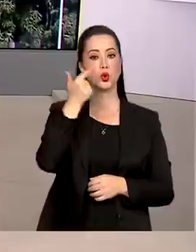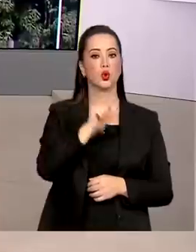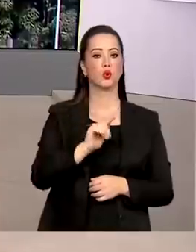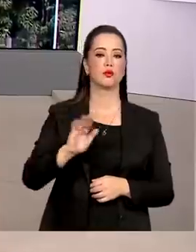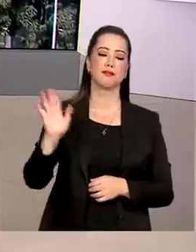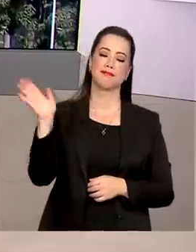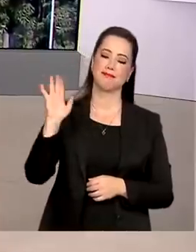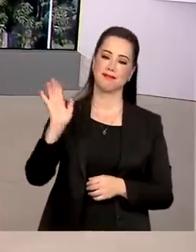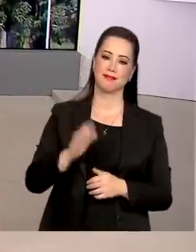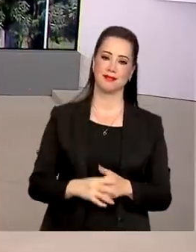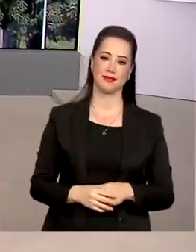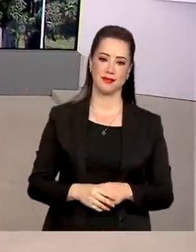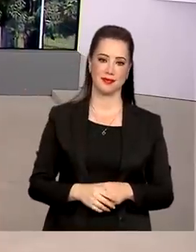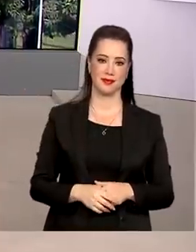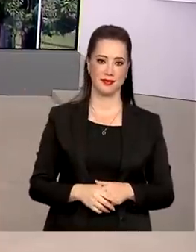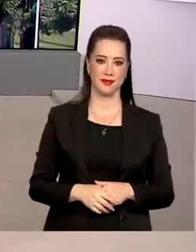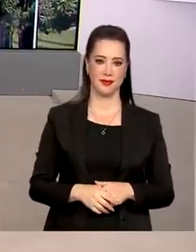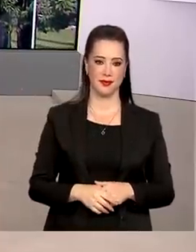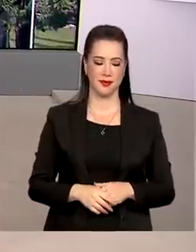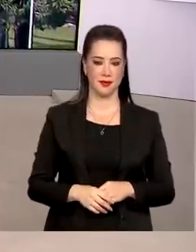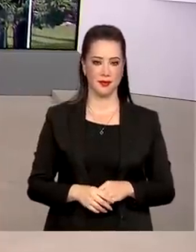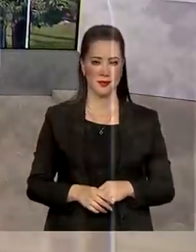até lá tchau